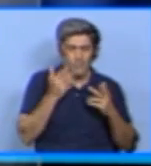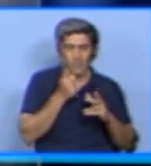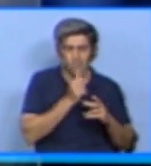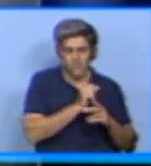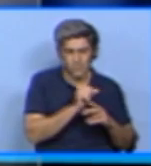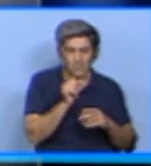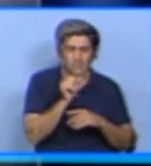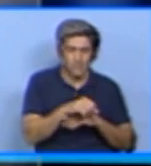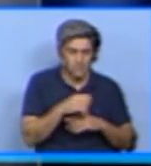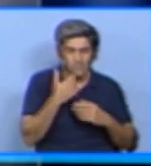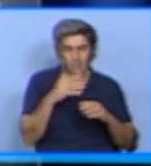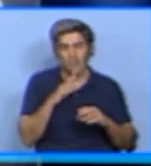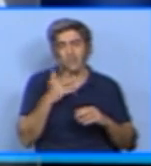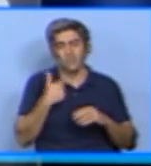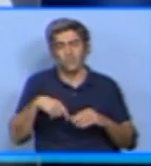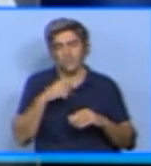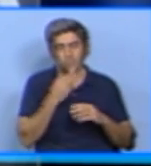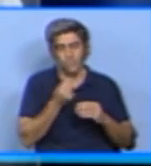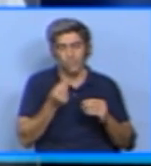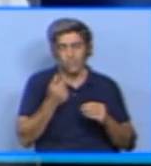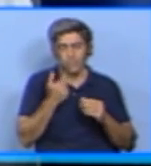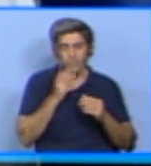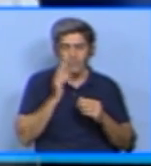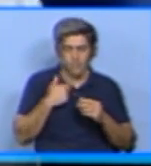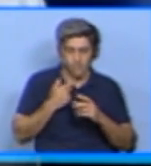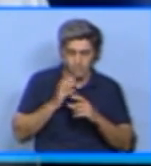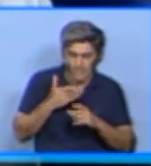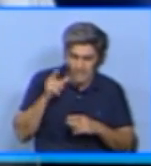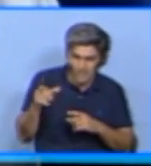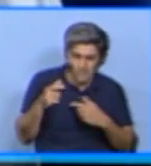Sim, mas nós somos muito interdependentes, não é? E,